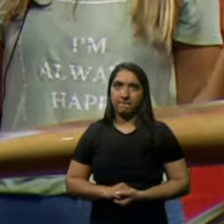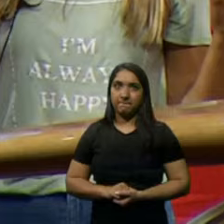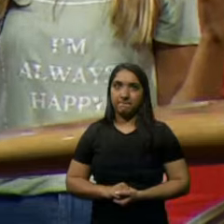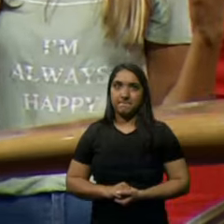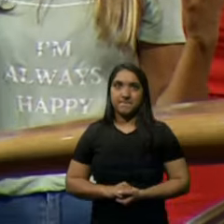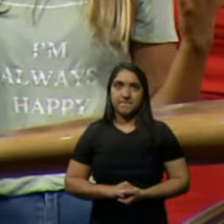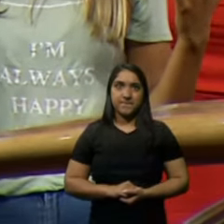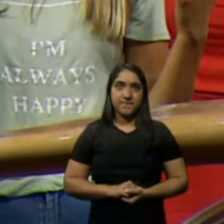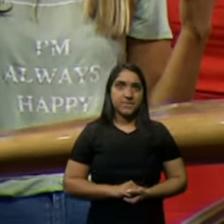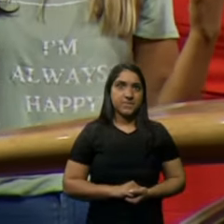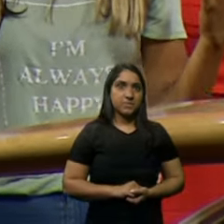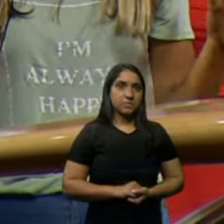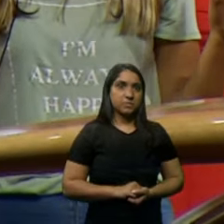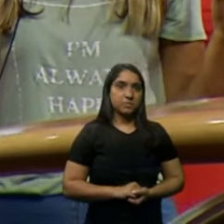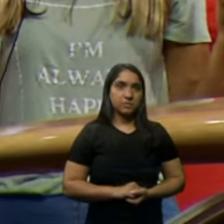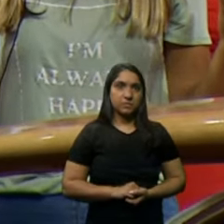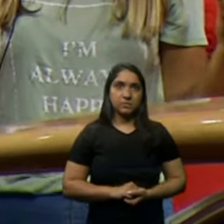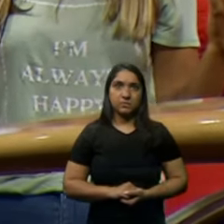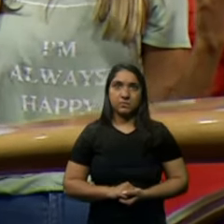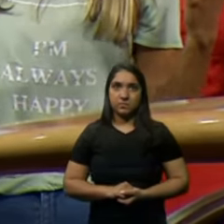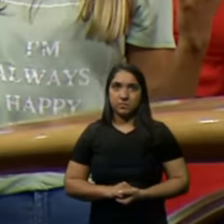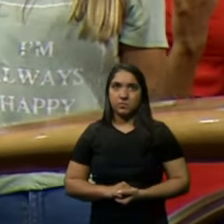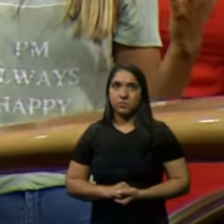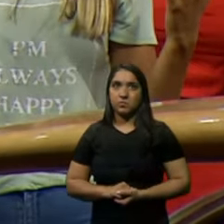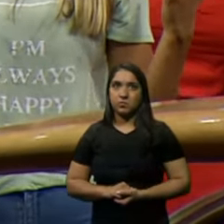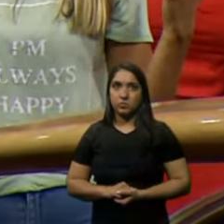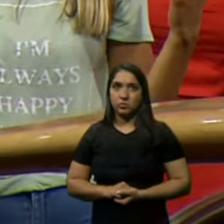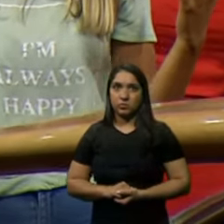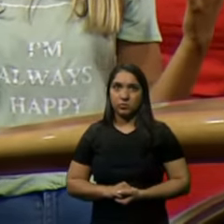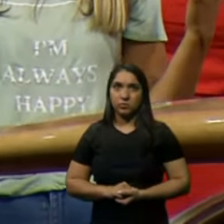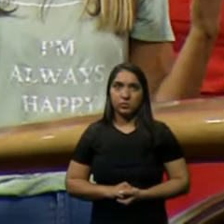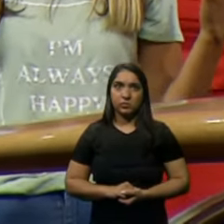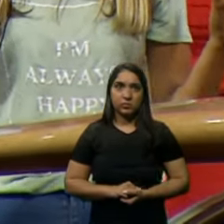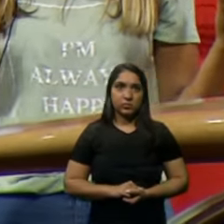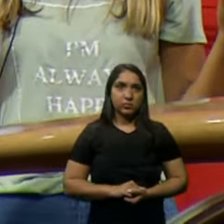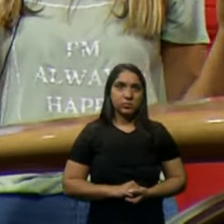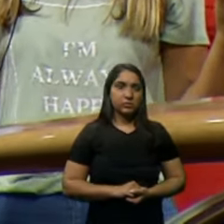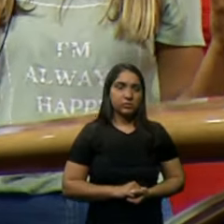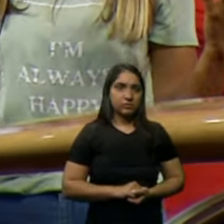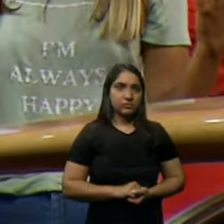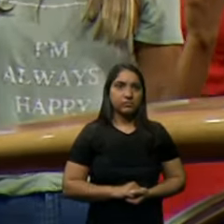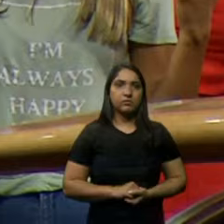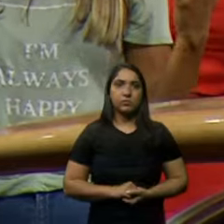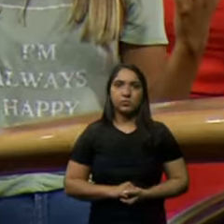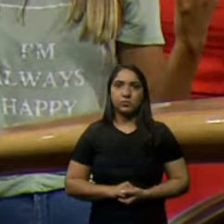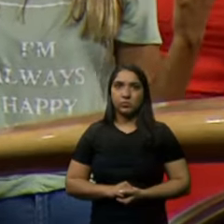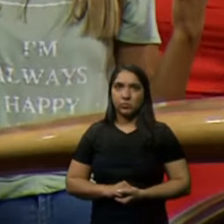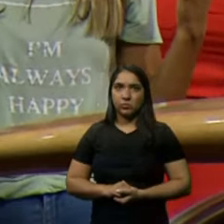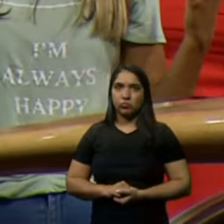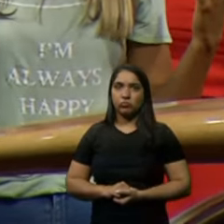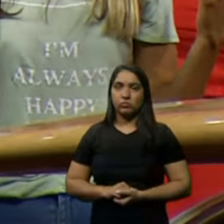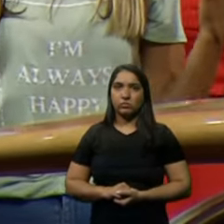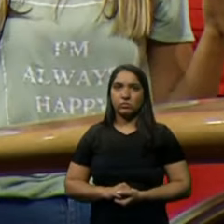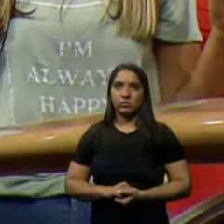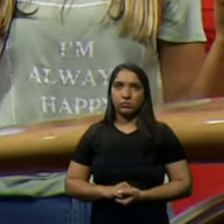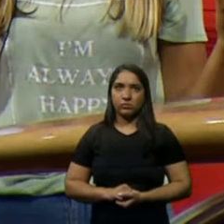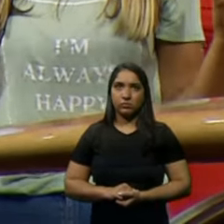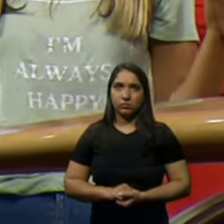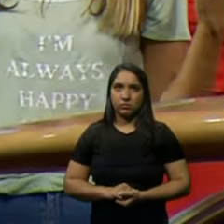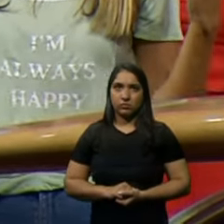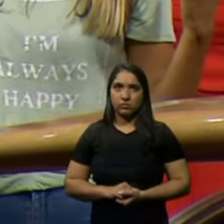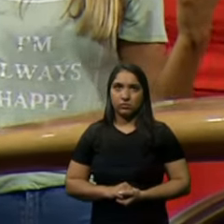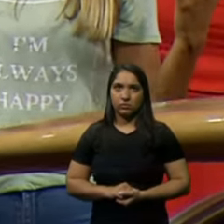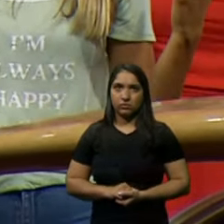Samsung ligando quando as pessoas e faz luz onde podemos tentar não está atrás